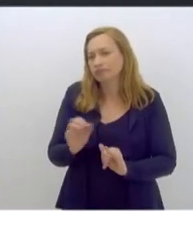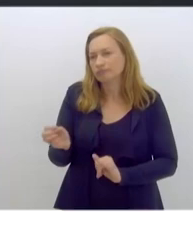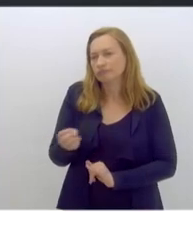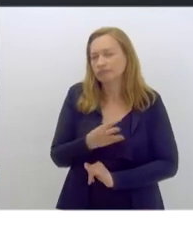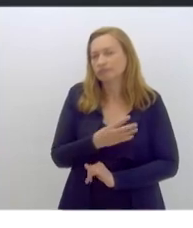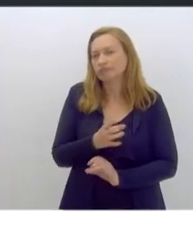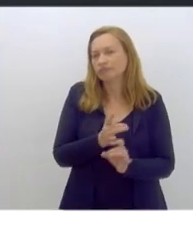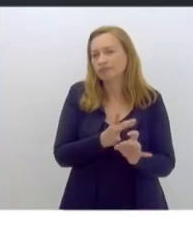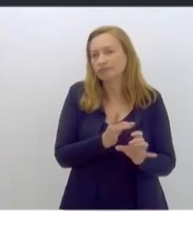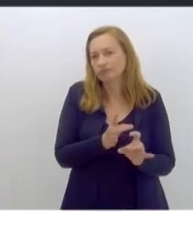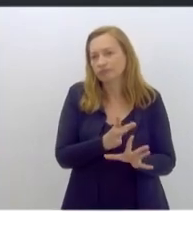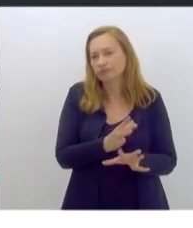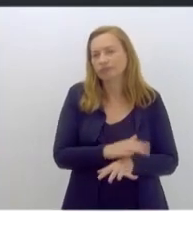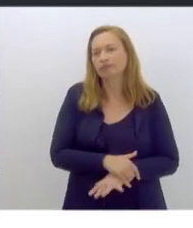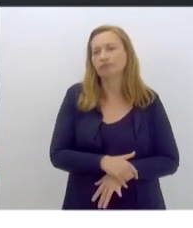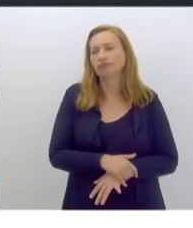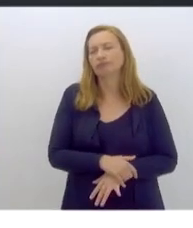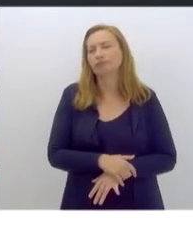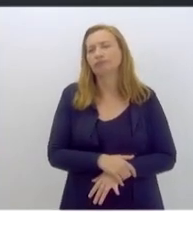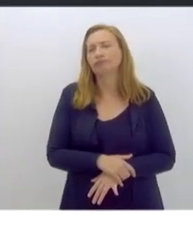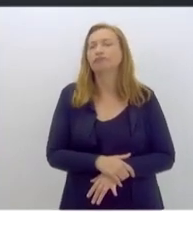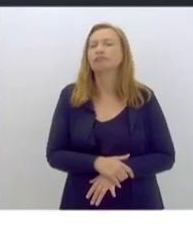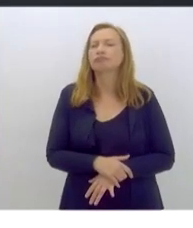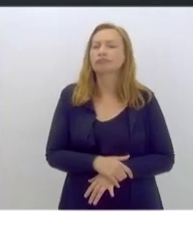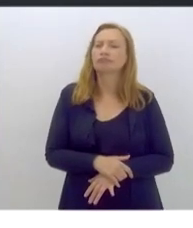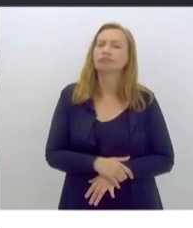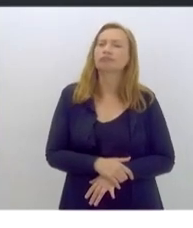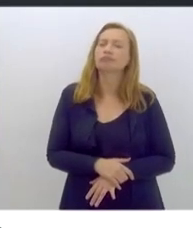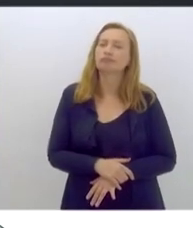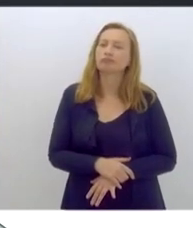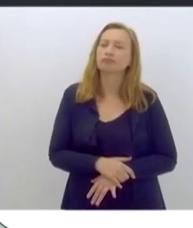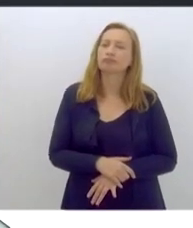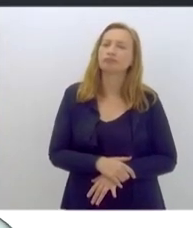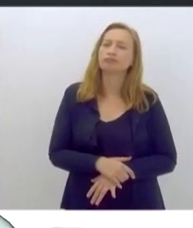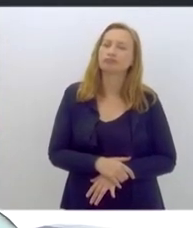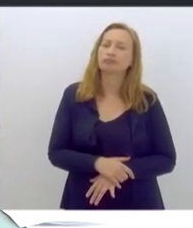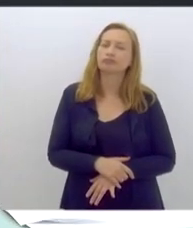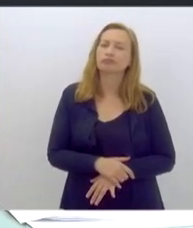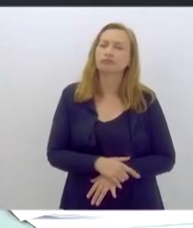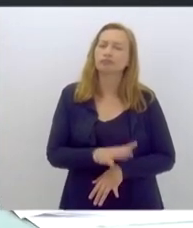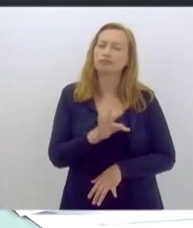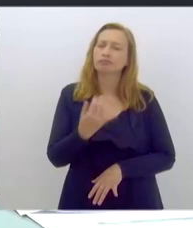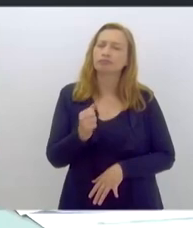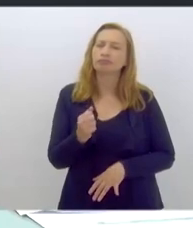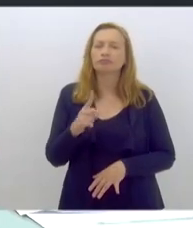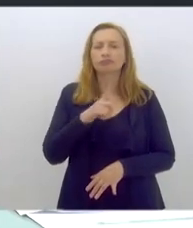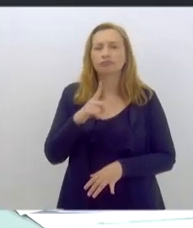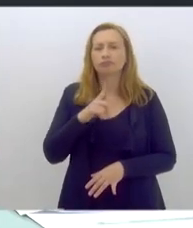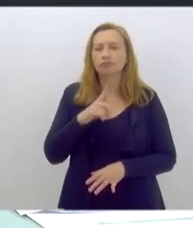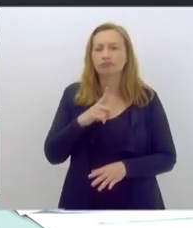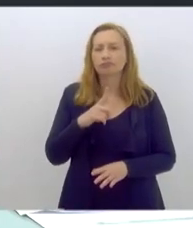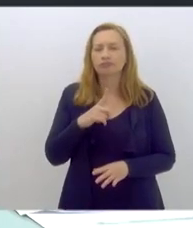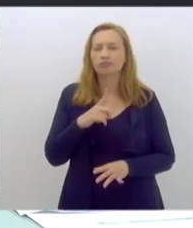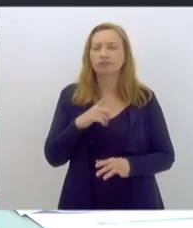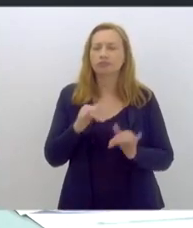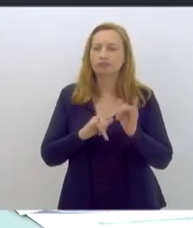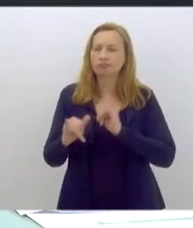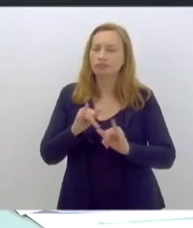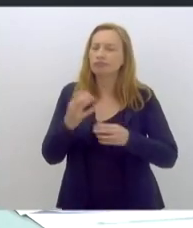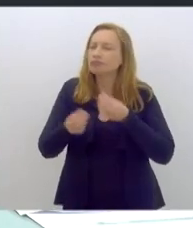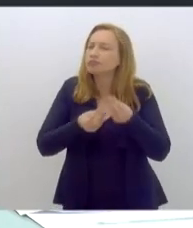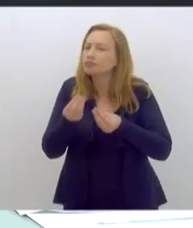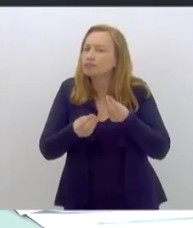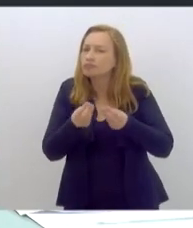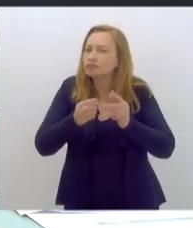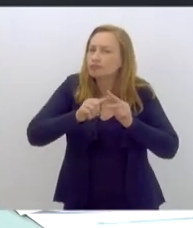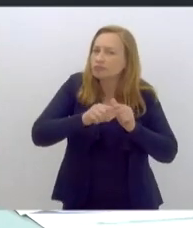da venda da folha os senhores têm um memorial uma nota técnica Como foi essa atualização o que que